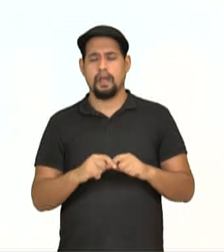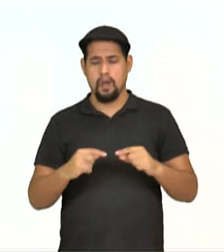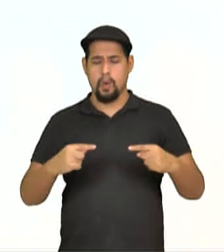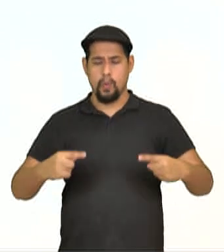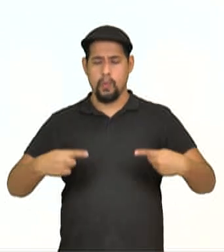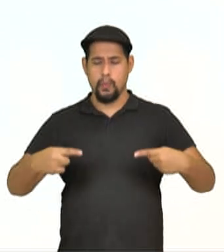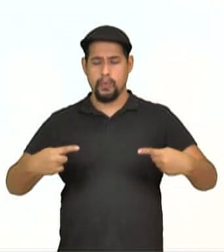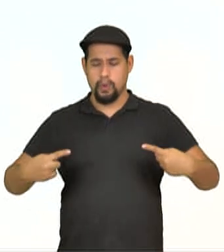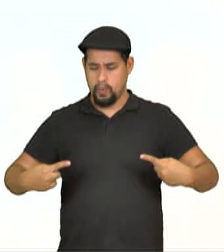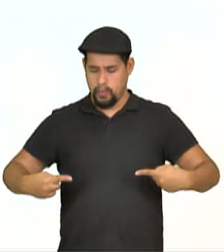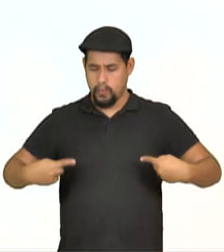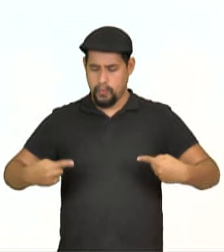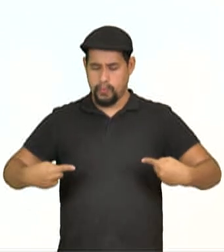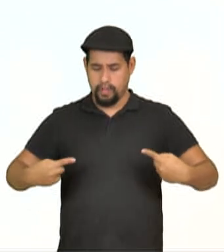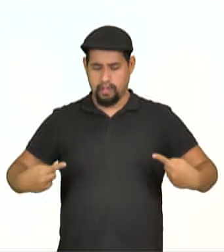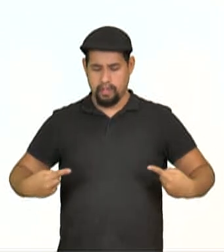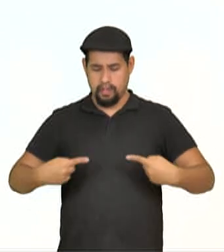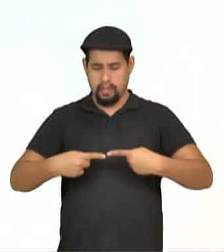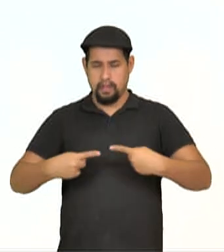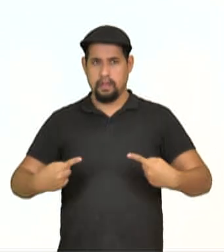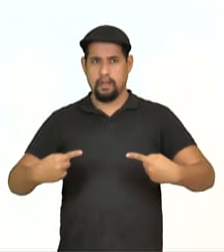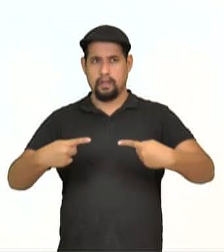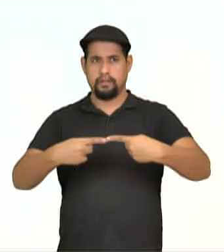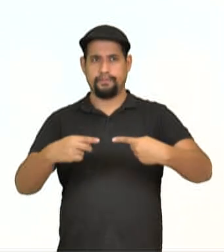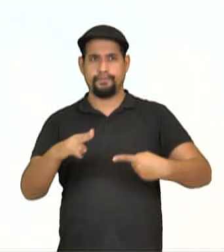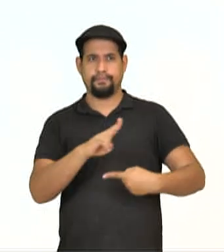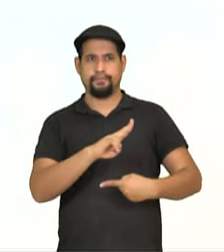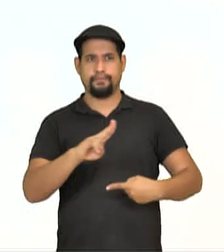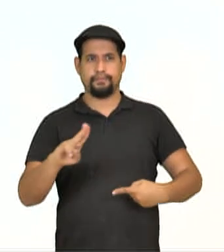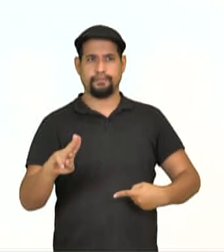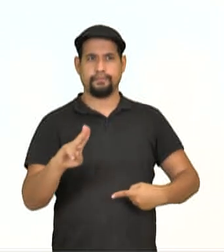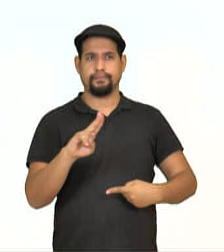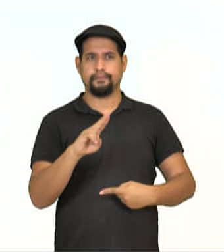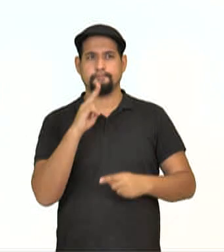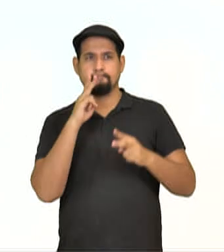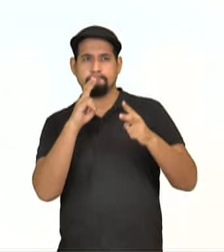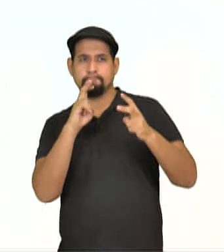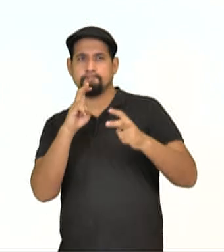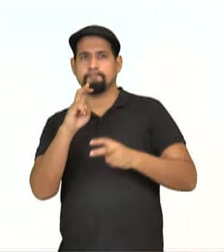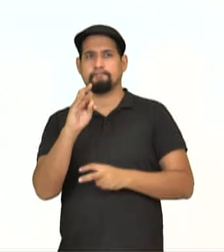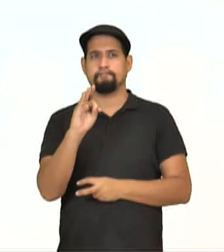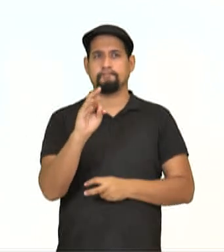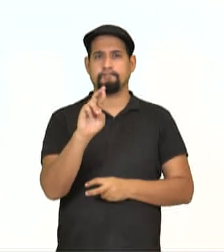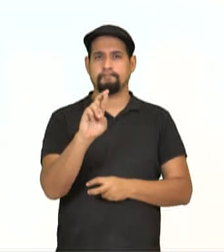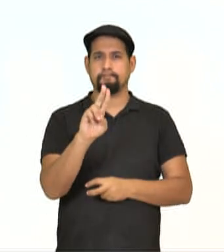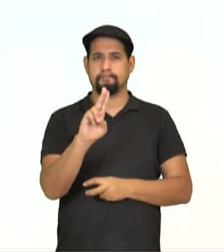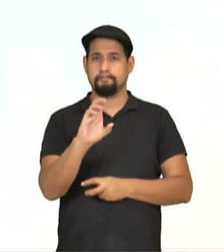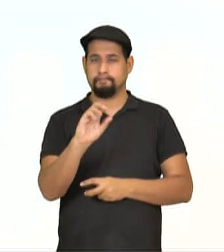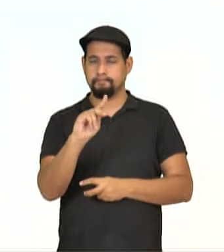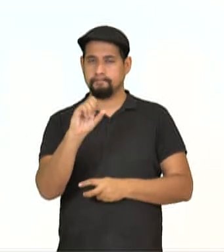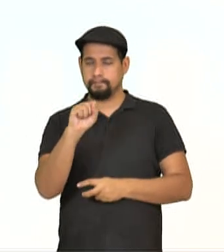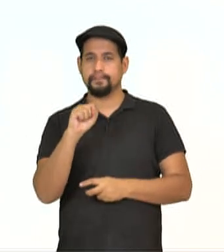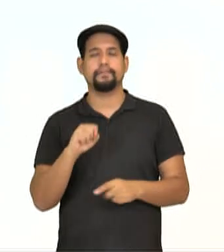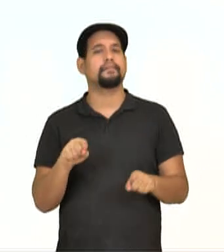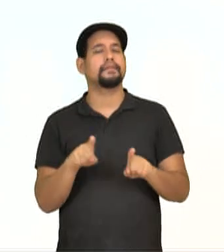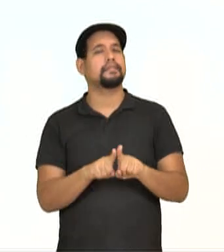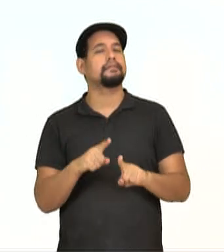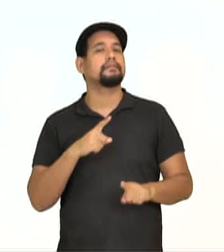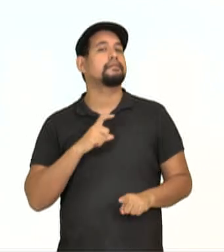rodas são chamados de trucks, tá? E nos eixos, nas rodas, né,